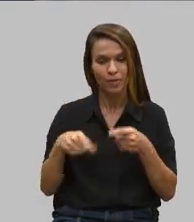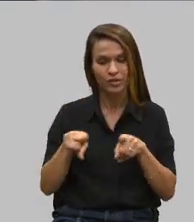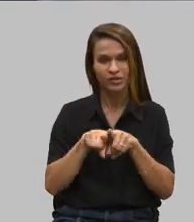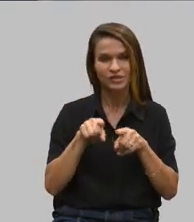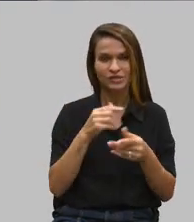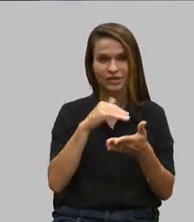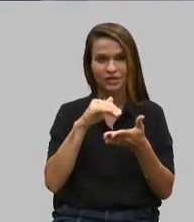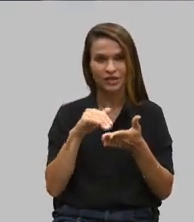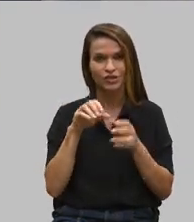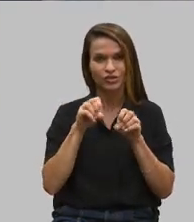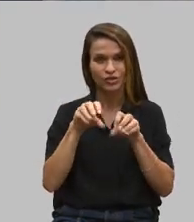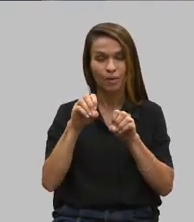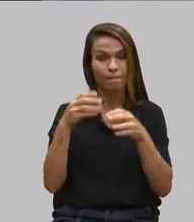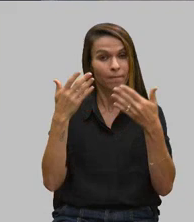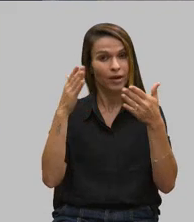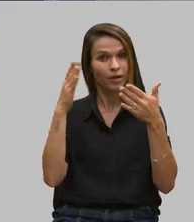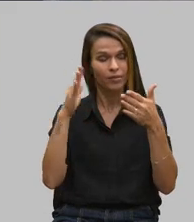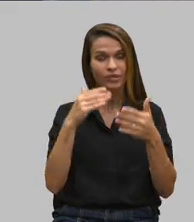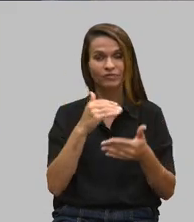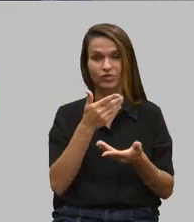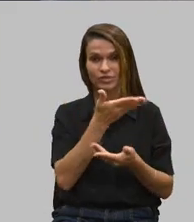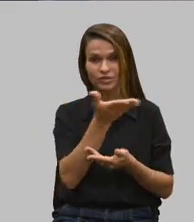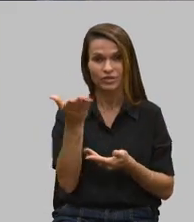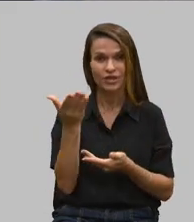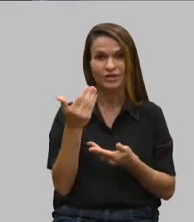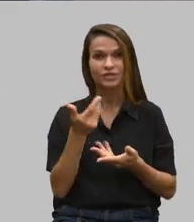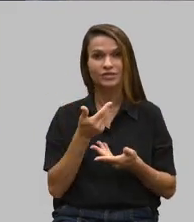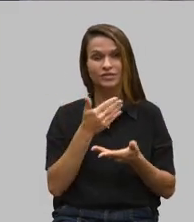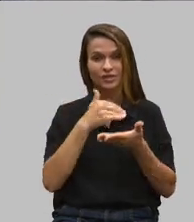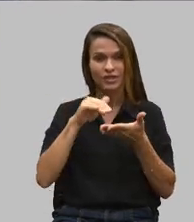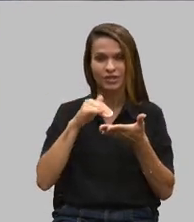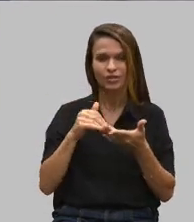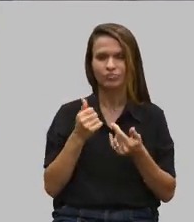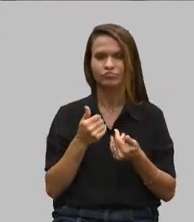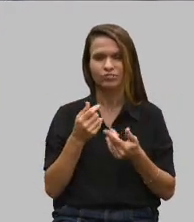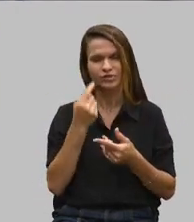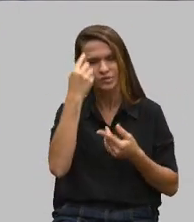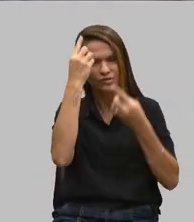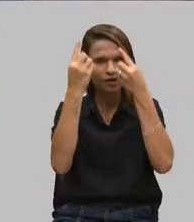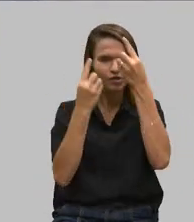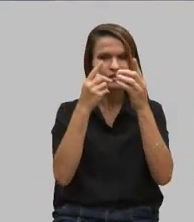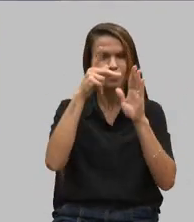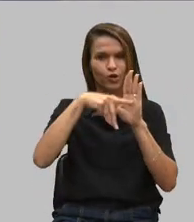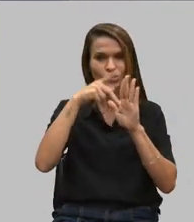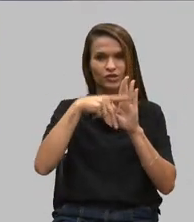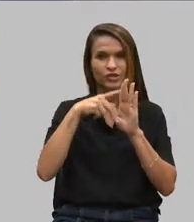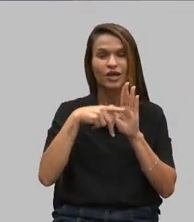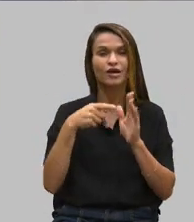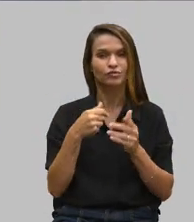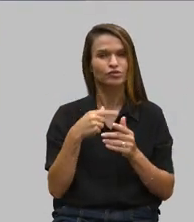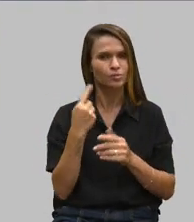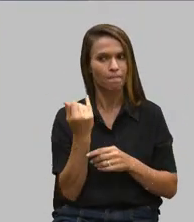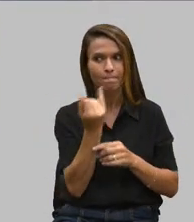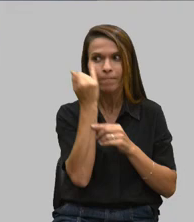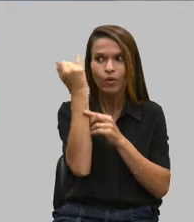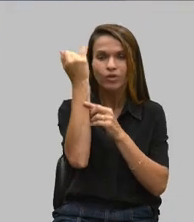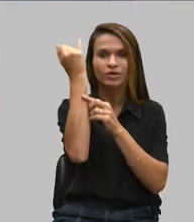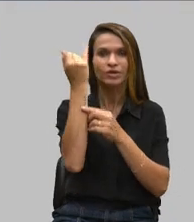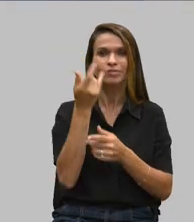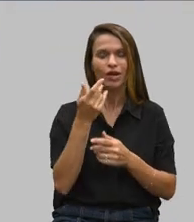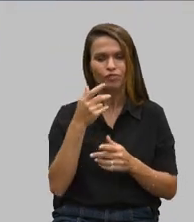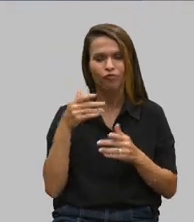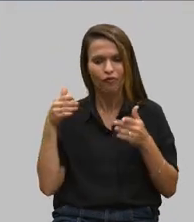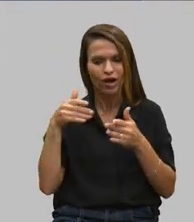quero aqui parabenizar vocês secretários por essa iniciativa por essa ideia por esse projeto de extrema importância para nossas crianças